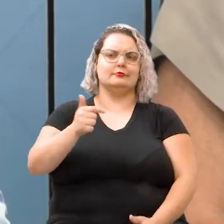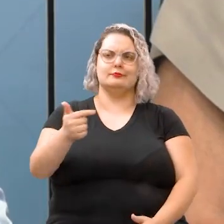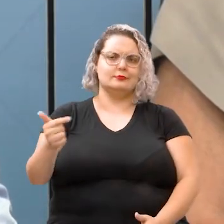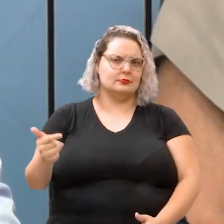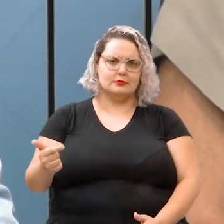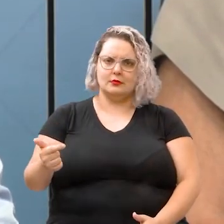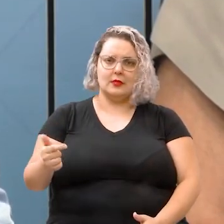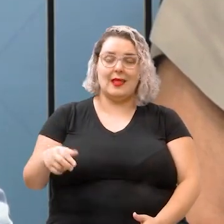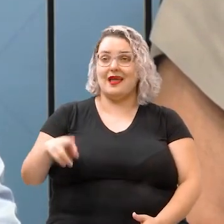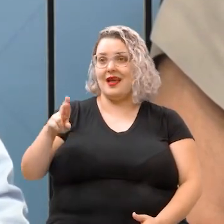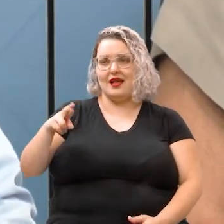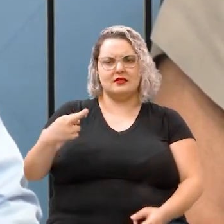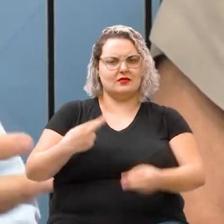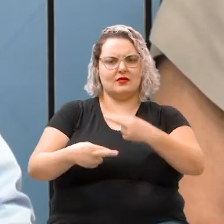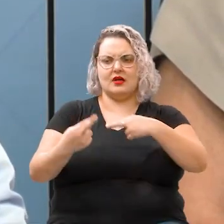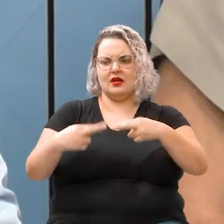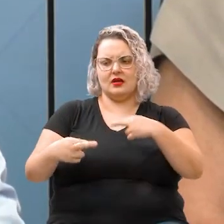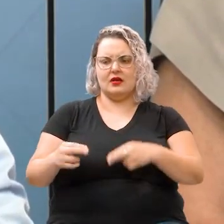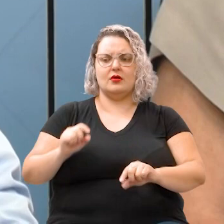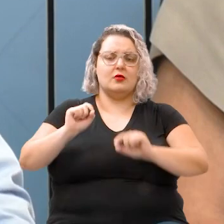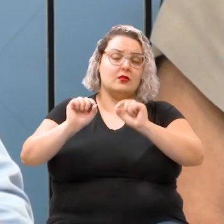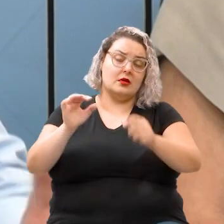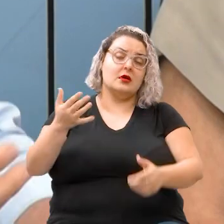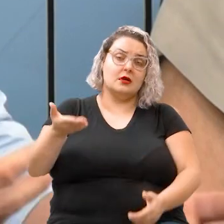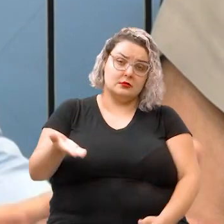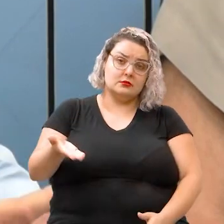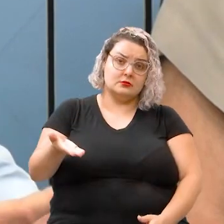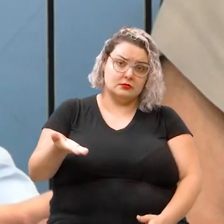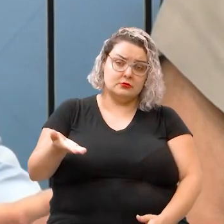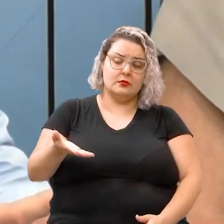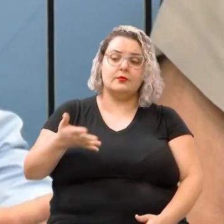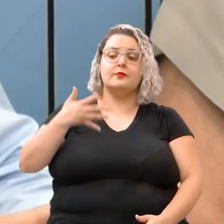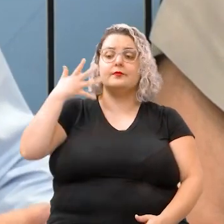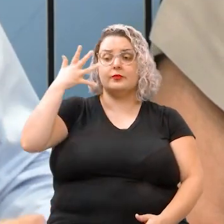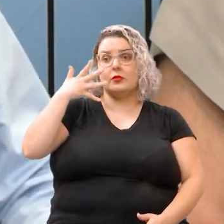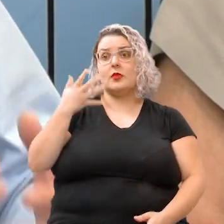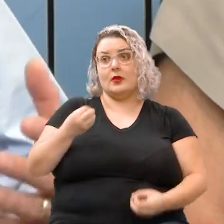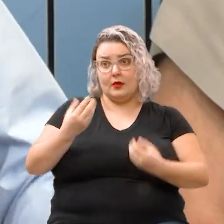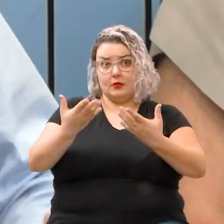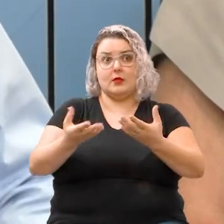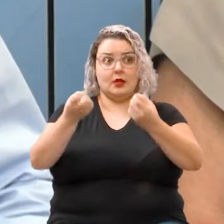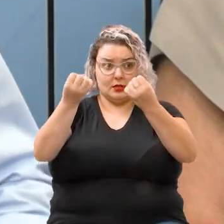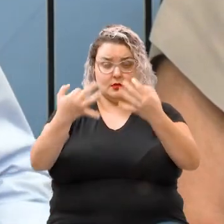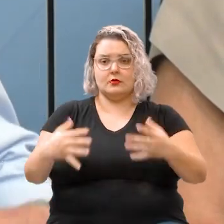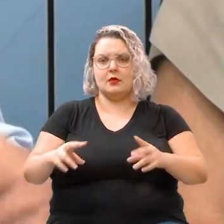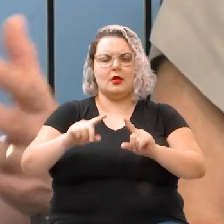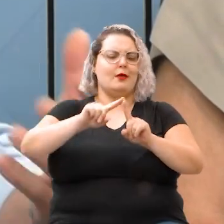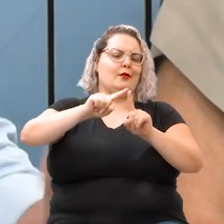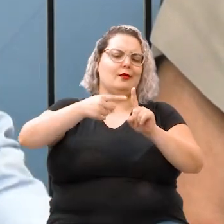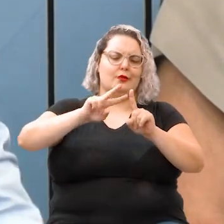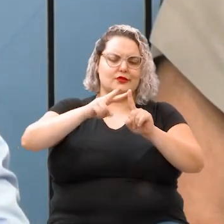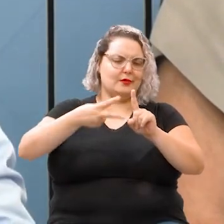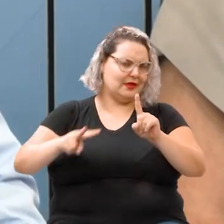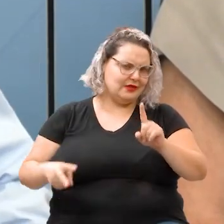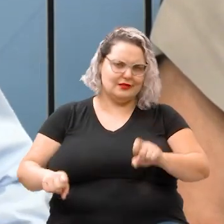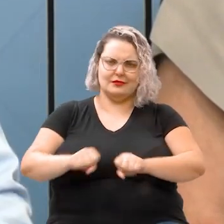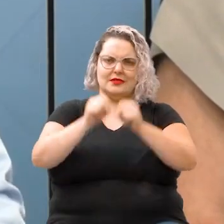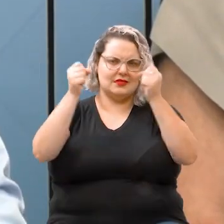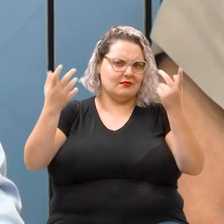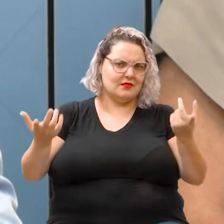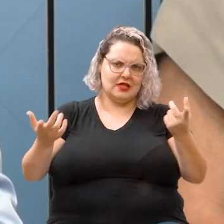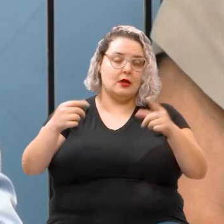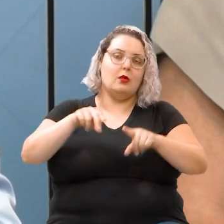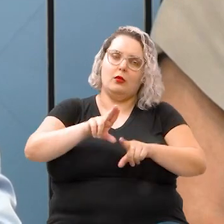existe causa-relação com aquilo que está acontecendo. Então, a palestra veio justamente para isso, quebrar paradigmas, né? Algo que muitas